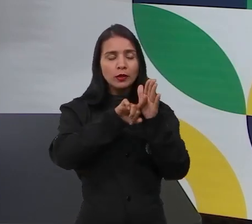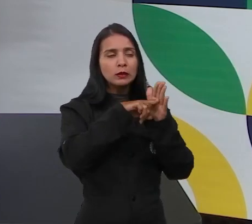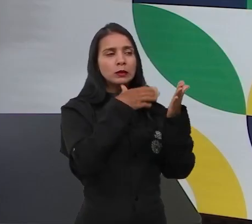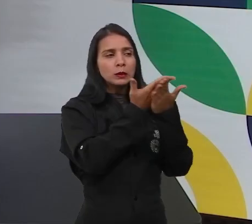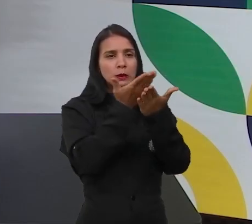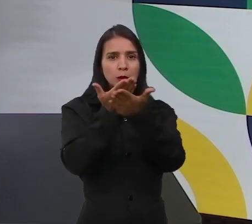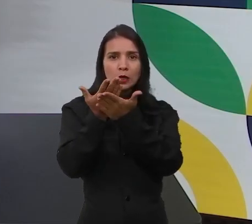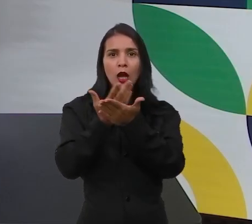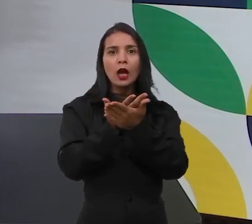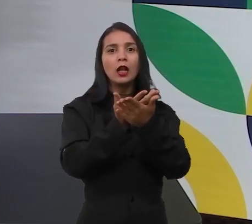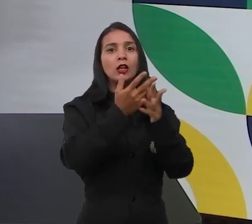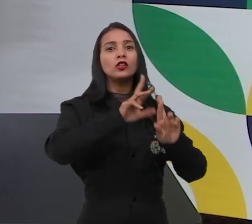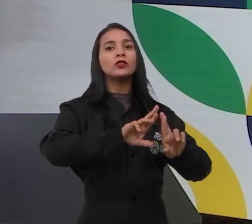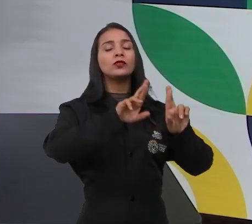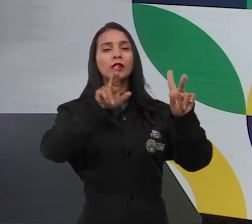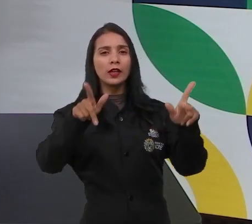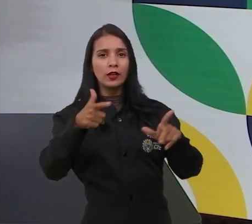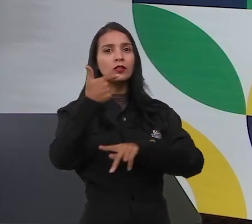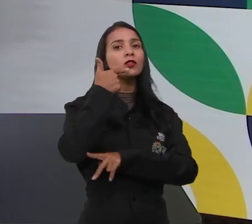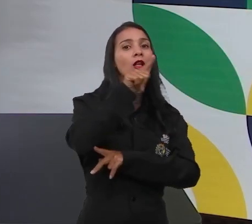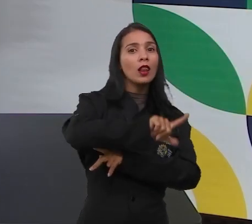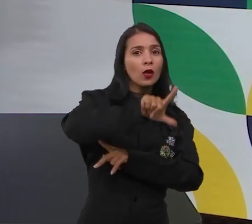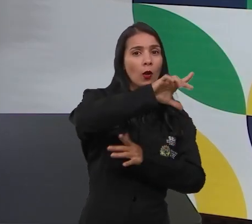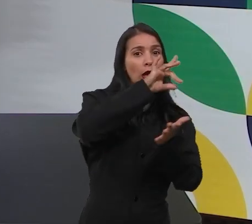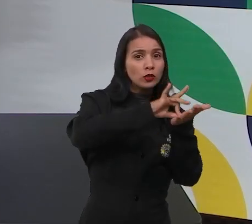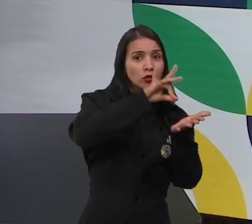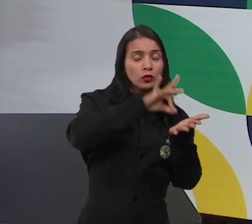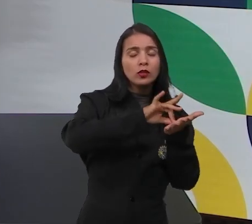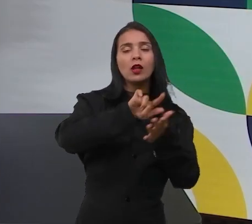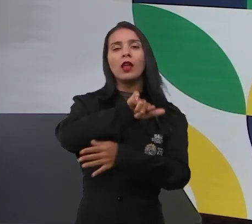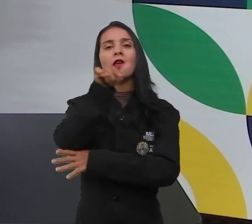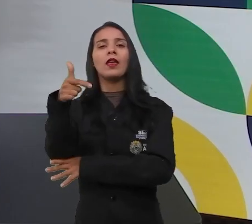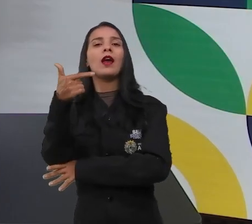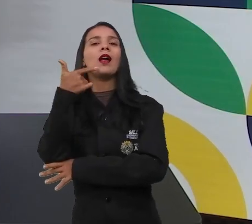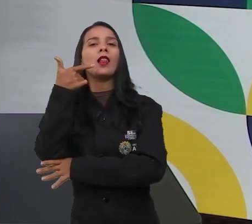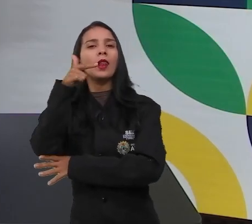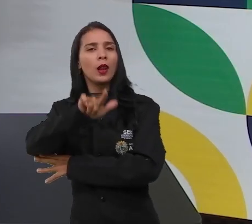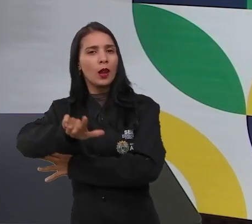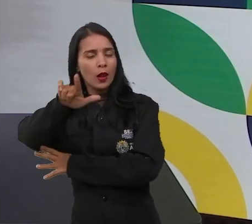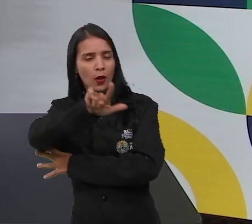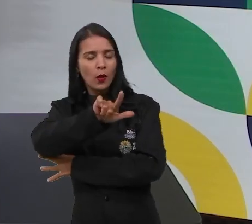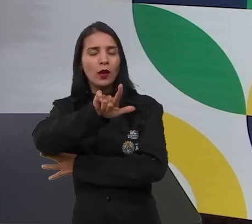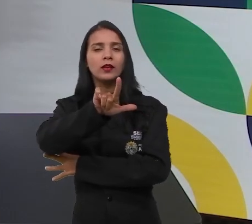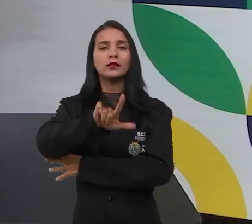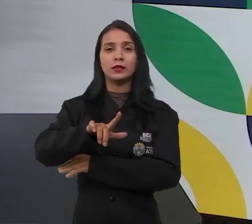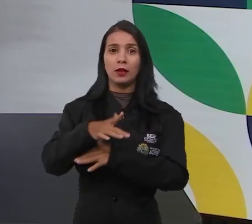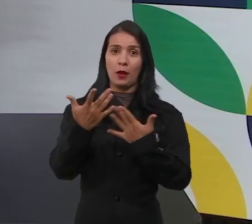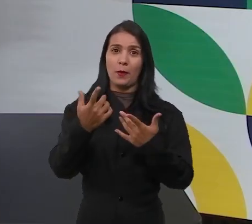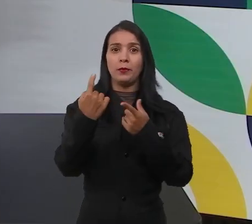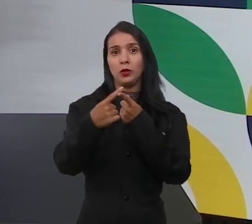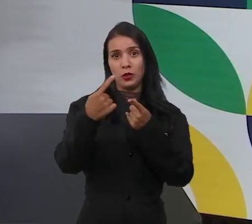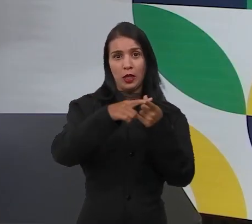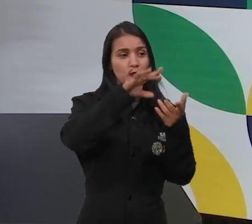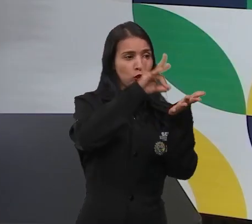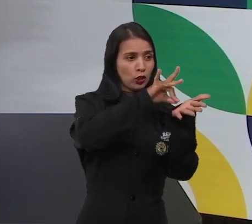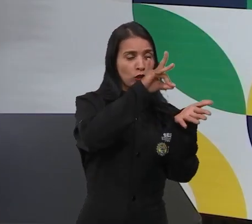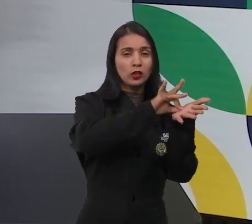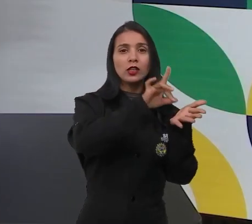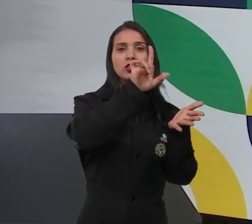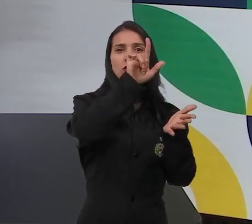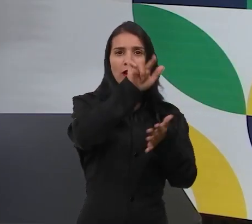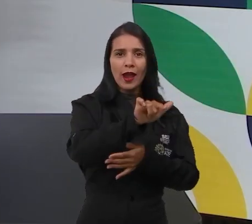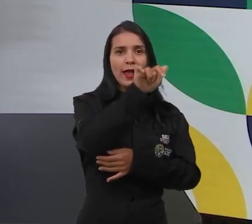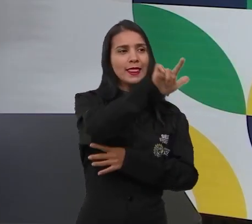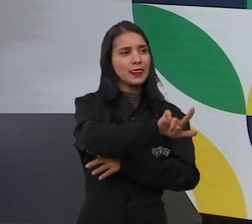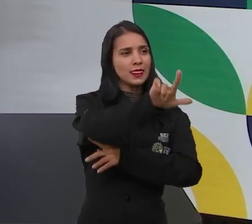denotativa. Onde a linguagem denotativa é aquela onde as palavras têm o seu sentido literal, ou seja, são o que